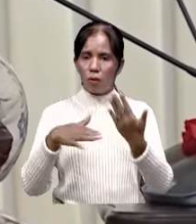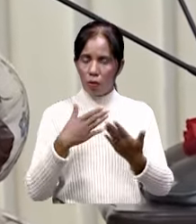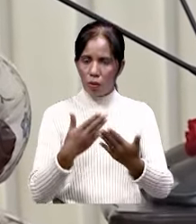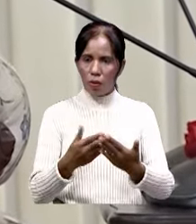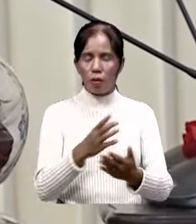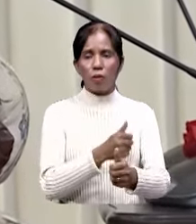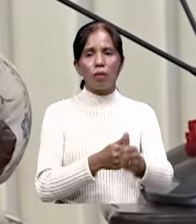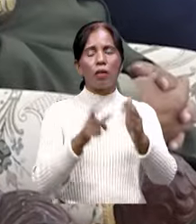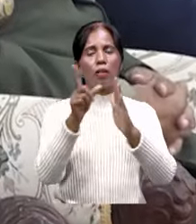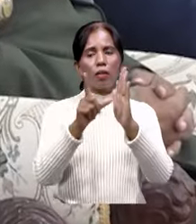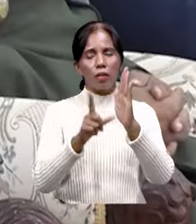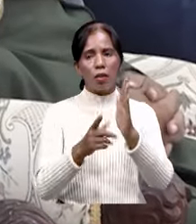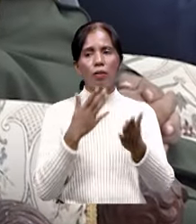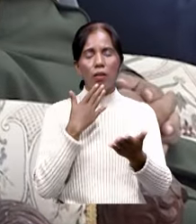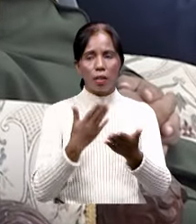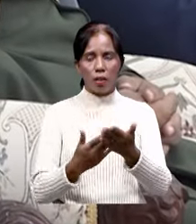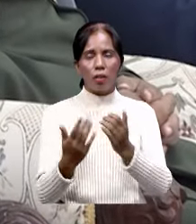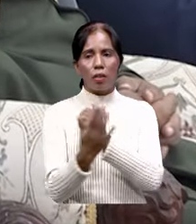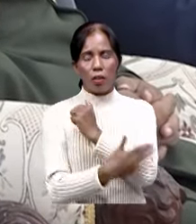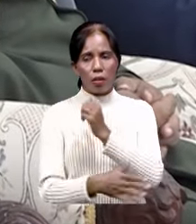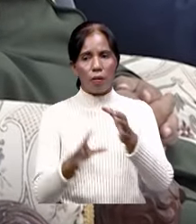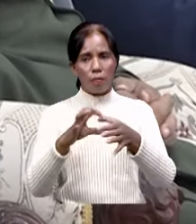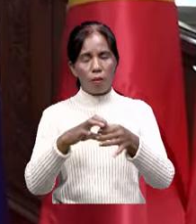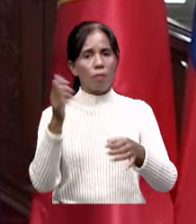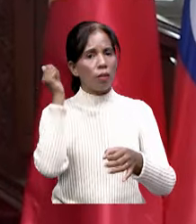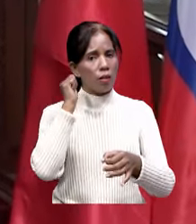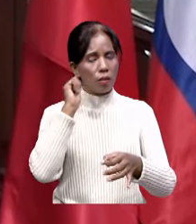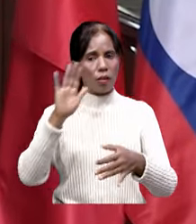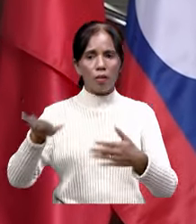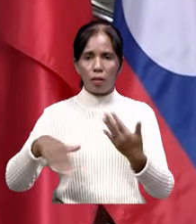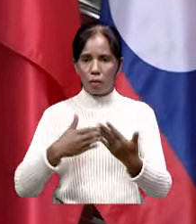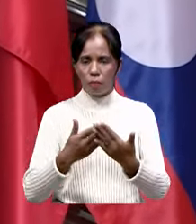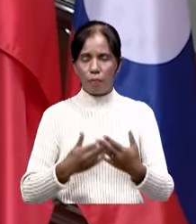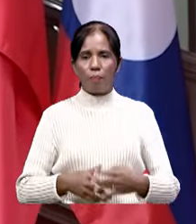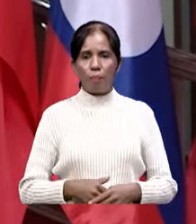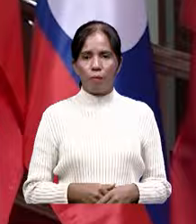preencher lição dia que sira rucinação membro asian sira. Equipa cobertura, GMN.